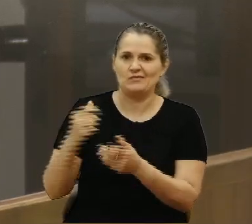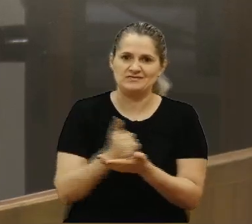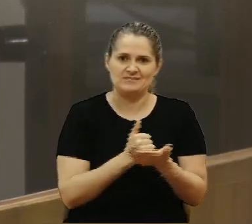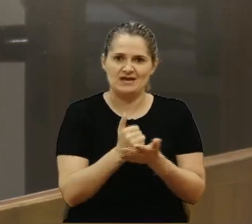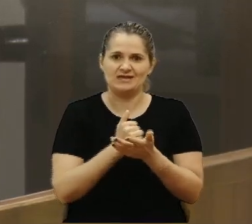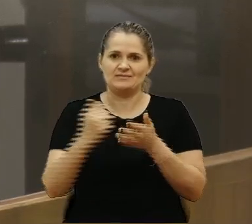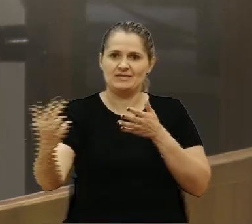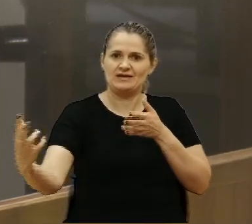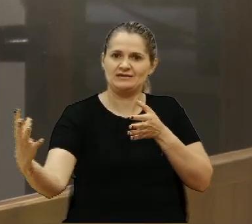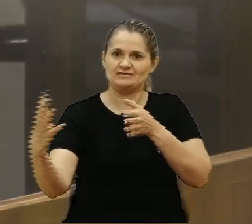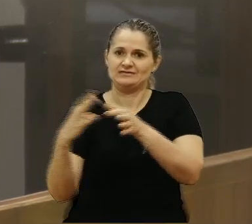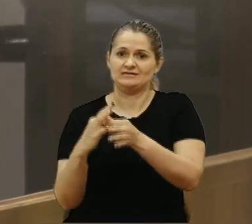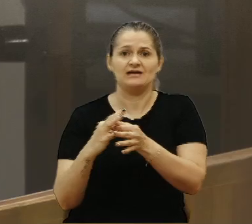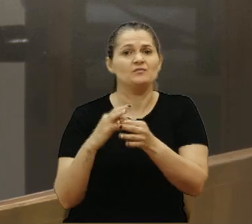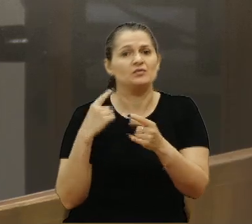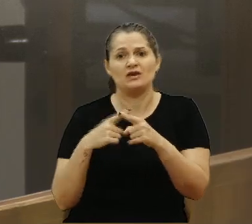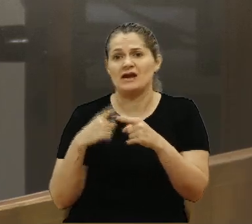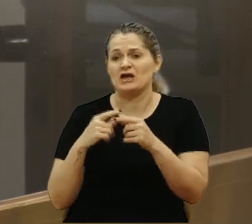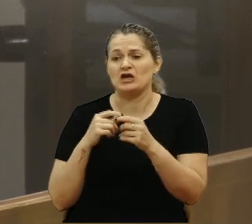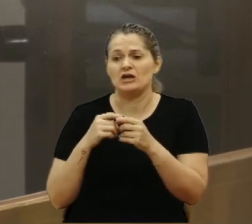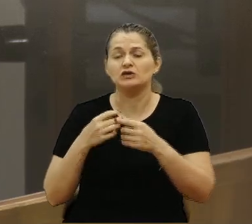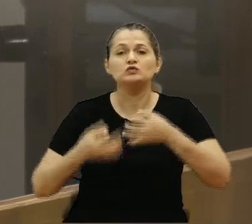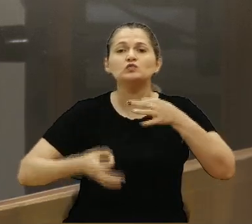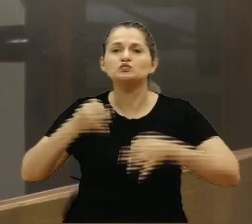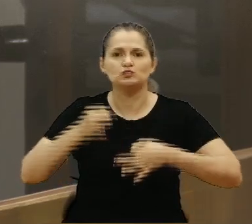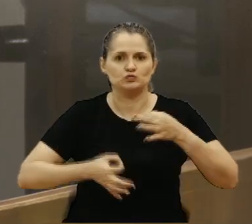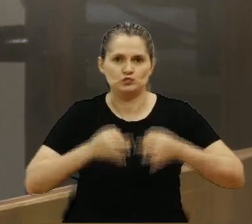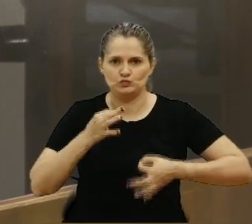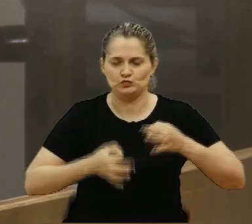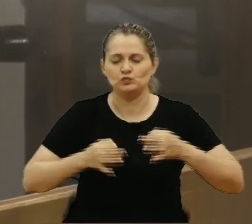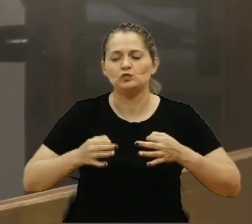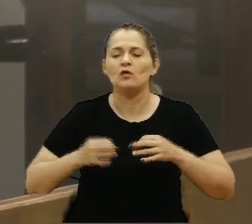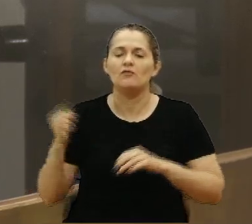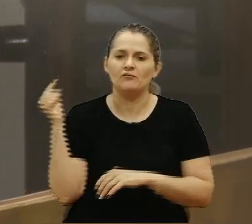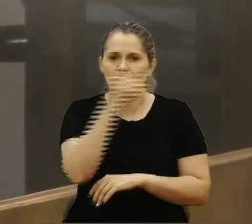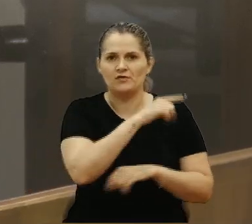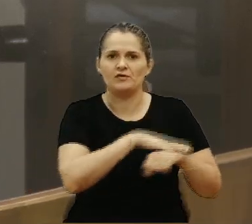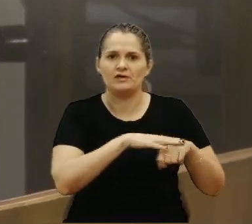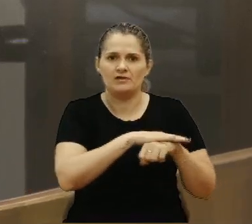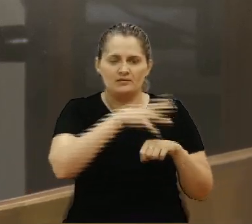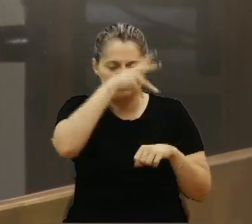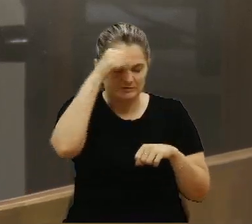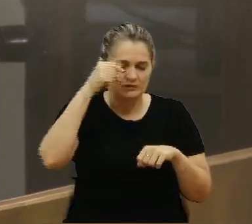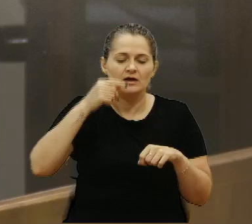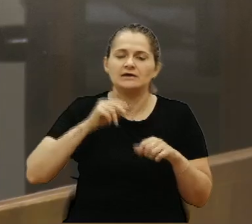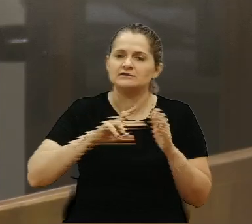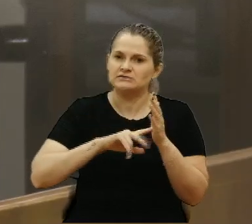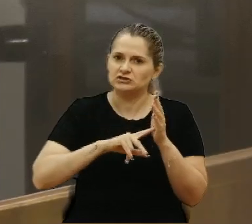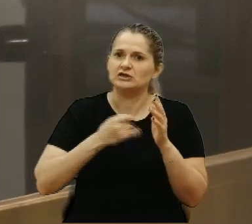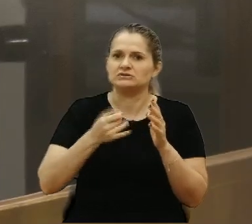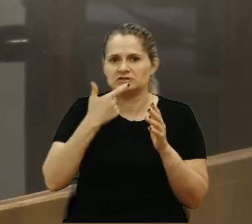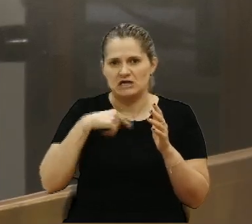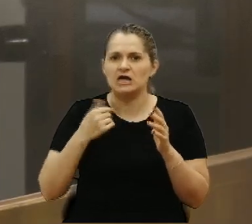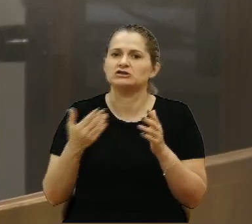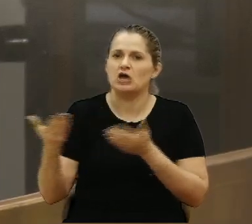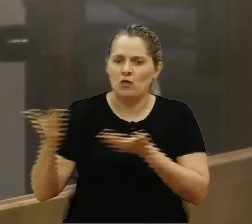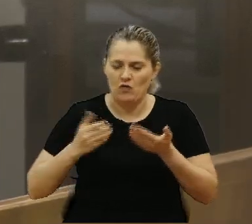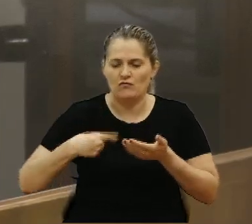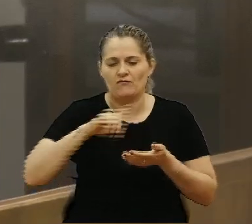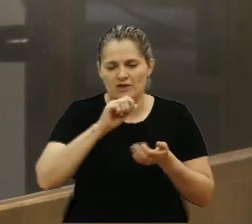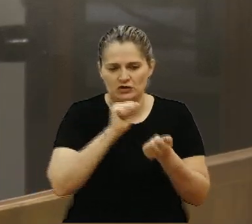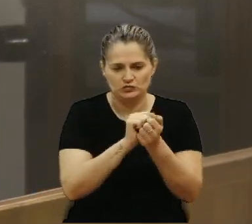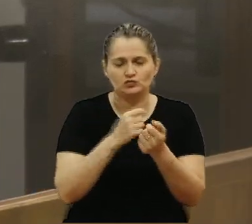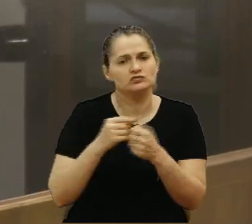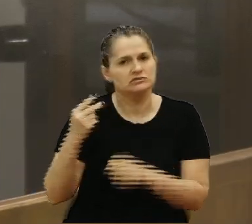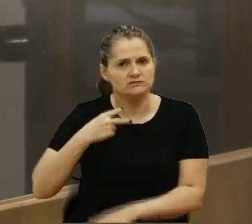governo, quando a causa é justa, que vão lá e conversem com o prefeito. Nós estamos à disposição para ir juntos, se acharem conveniente, podem ir sozinhos, que